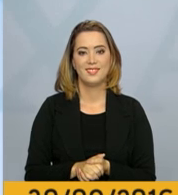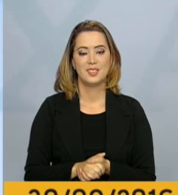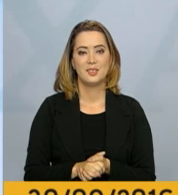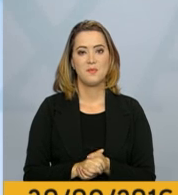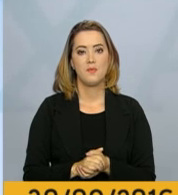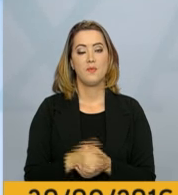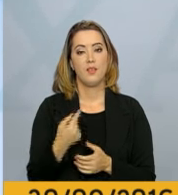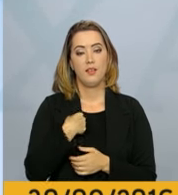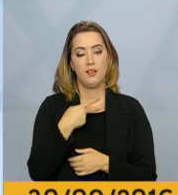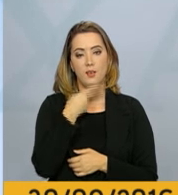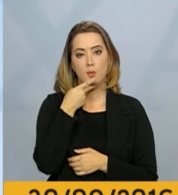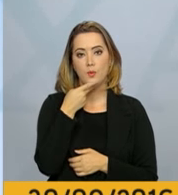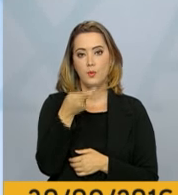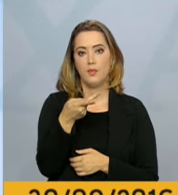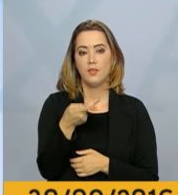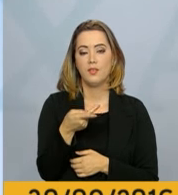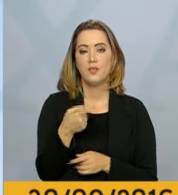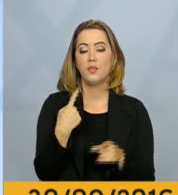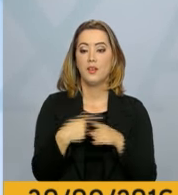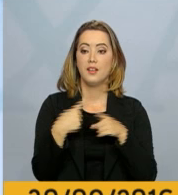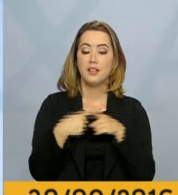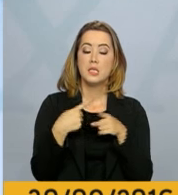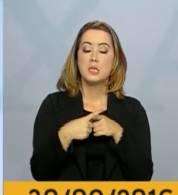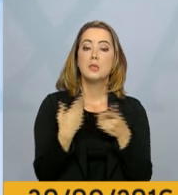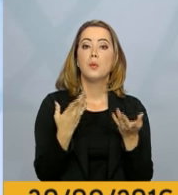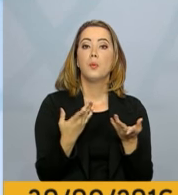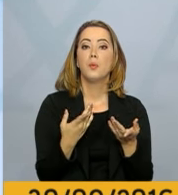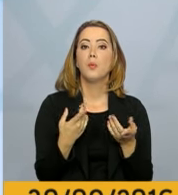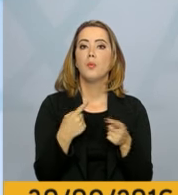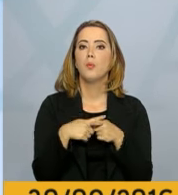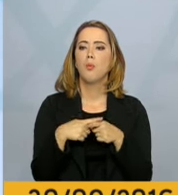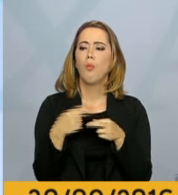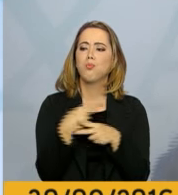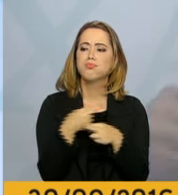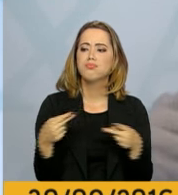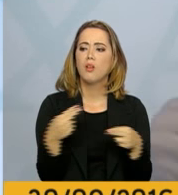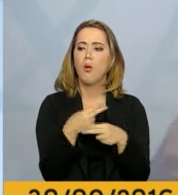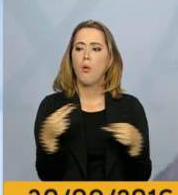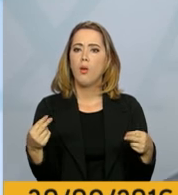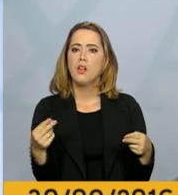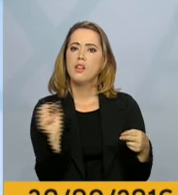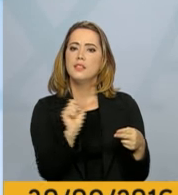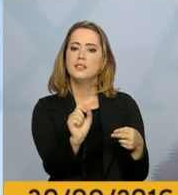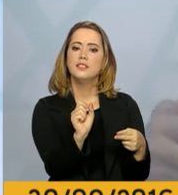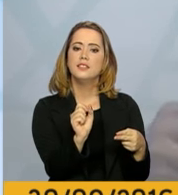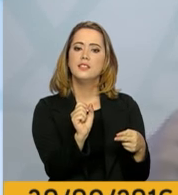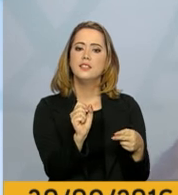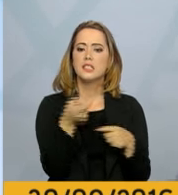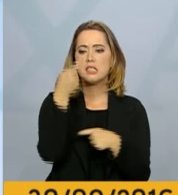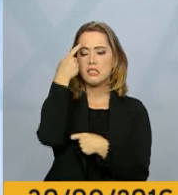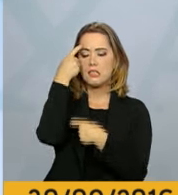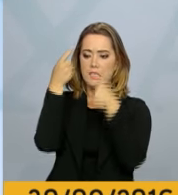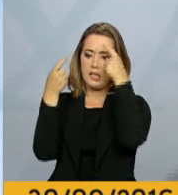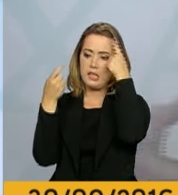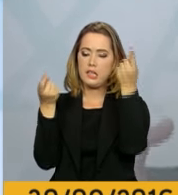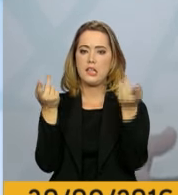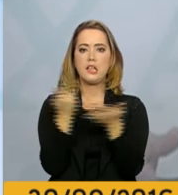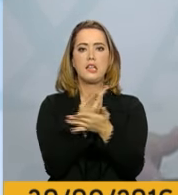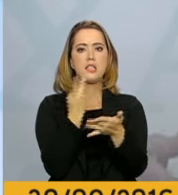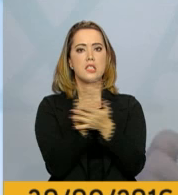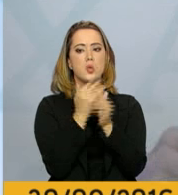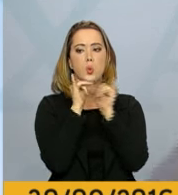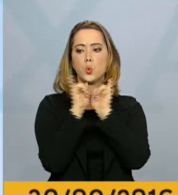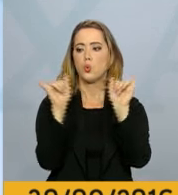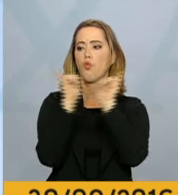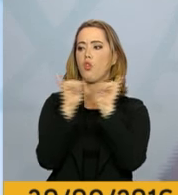Eu tomo a liberdade de dizer, porque essas coisas, elas vão ganhando vulto, certas ideias equivocadas são